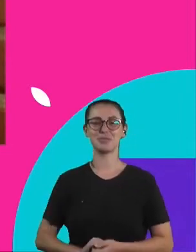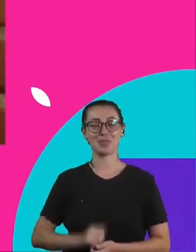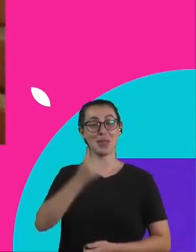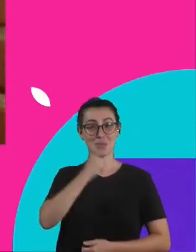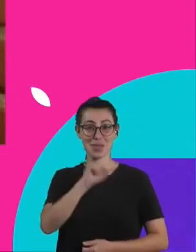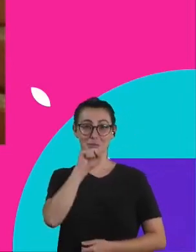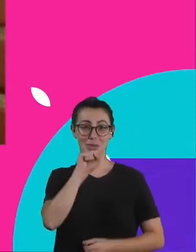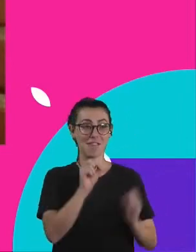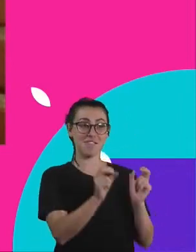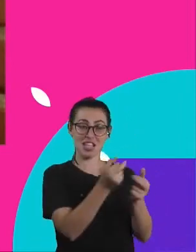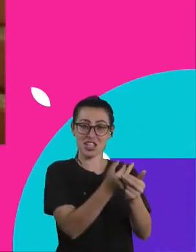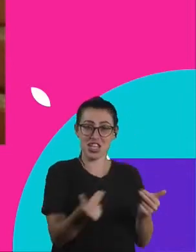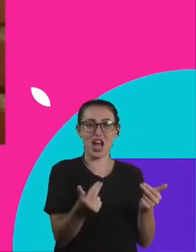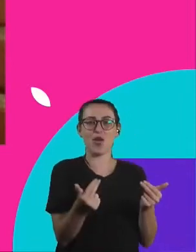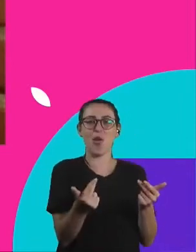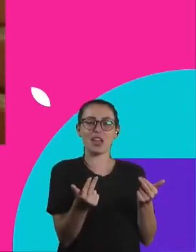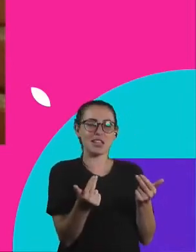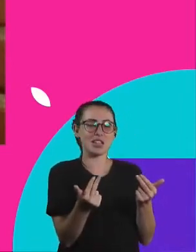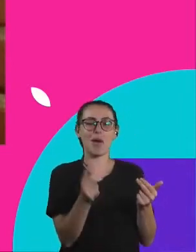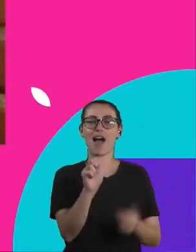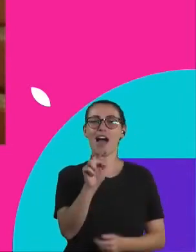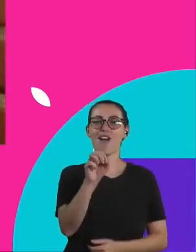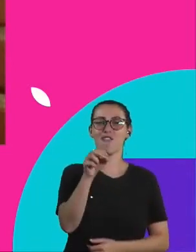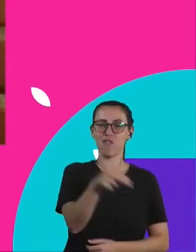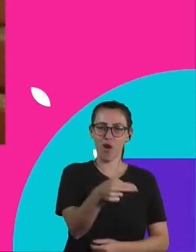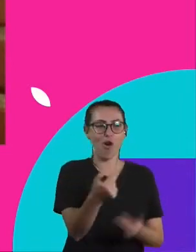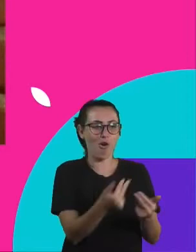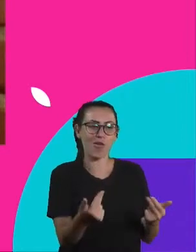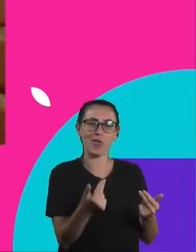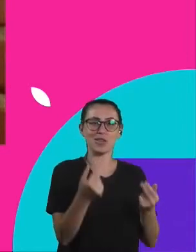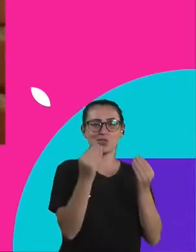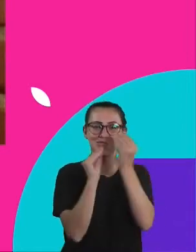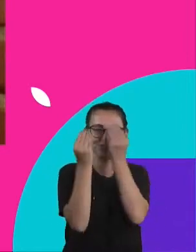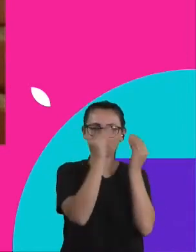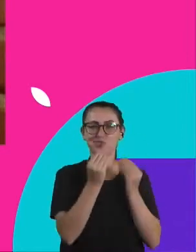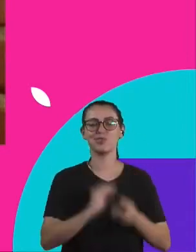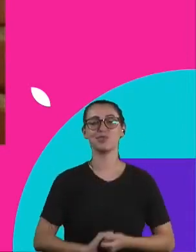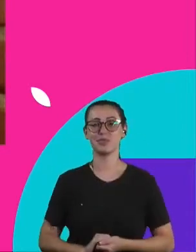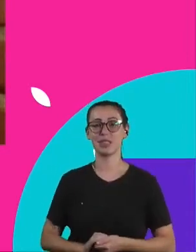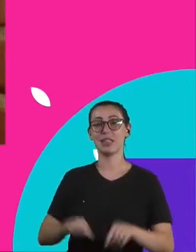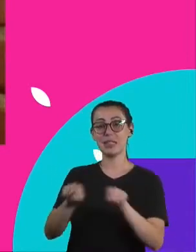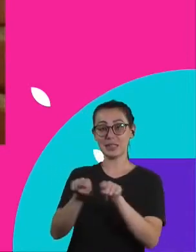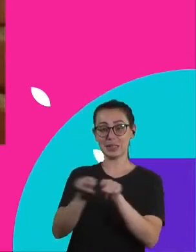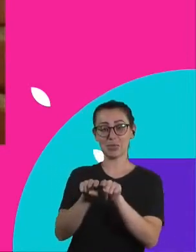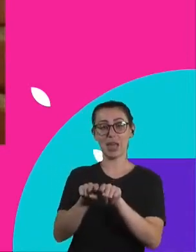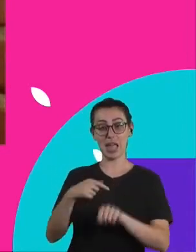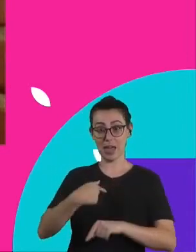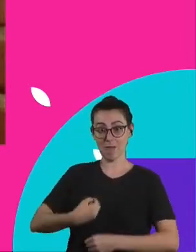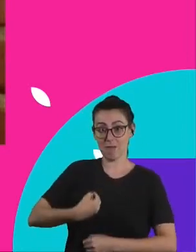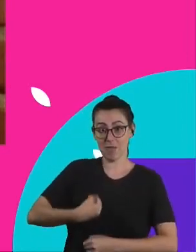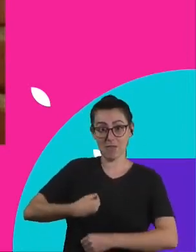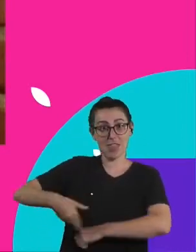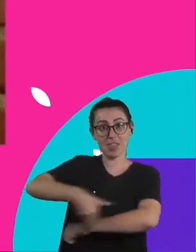disso que a gente sobrevivia. Depois eu fui morar na rua com ela, porque ela era alcoólatra também, brigava muito com meu pai. Eu fui morar na rua então durante 6 anos, dos 6